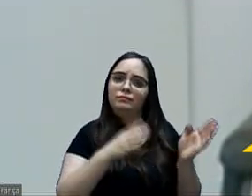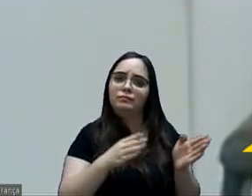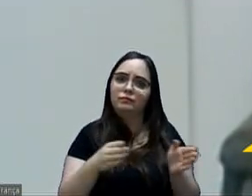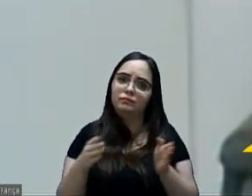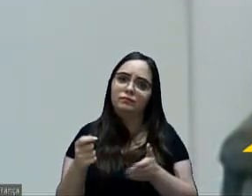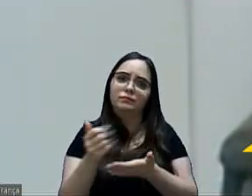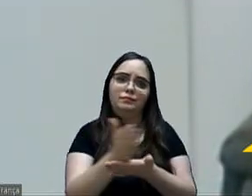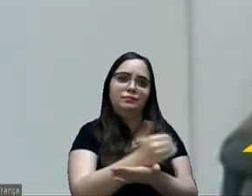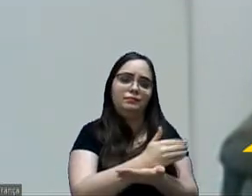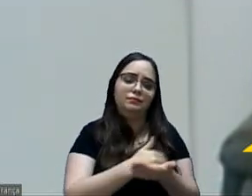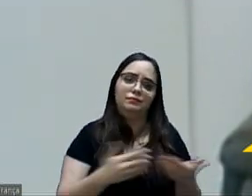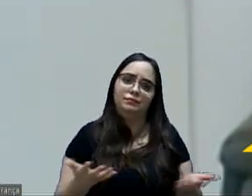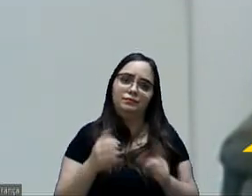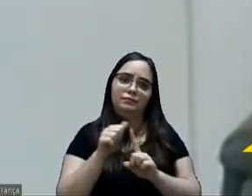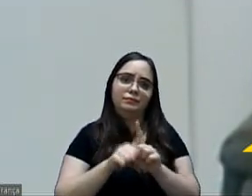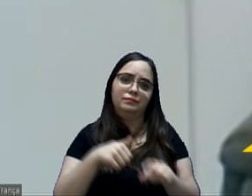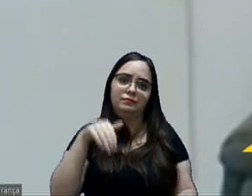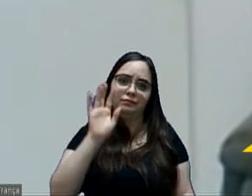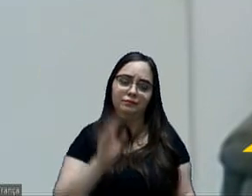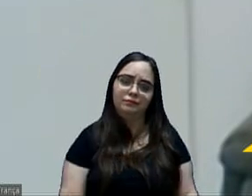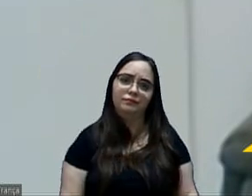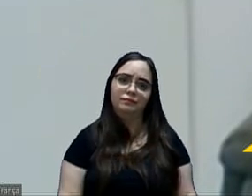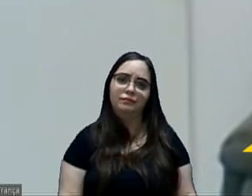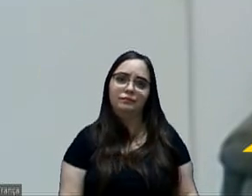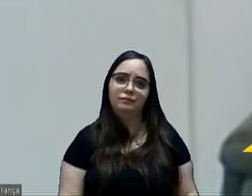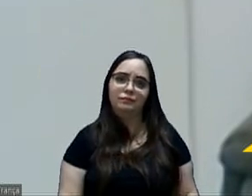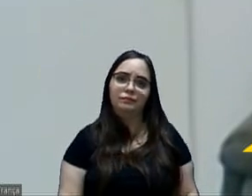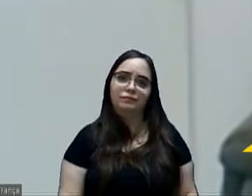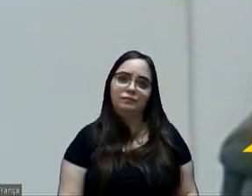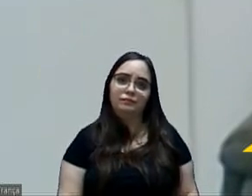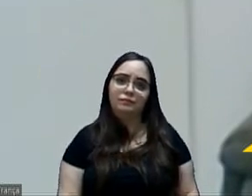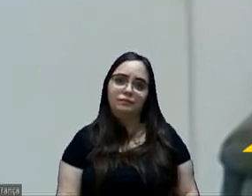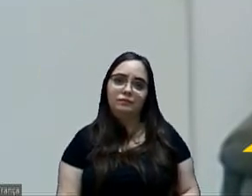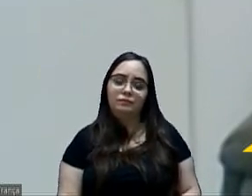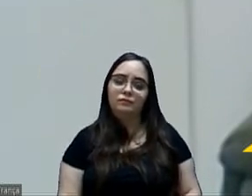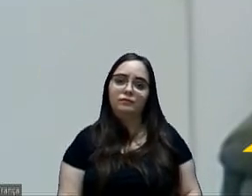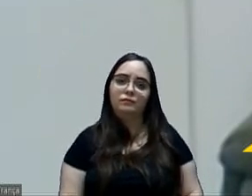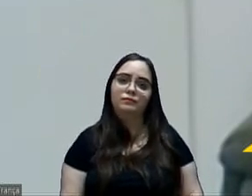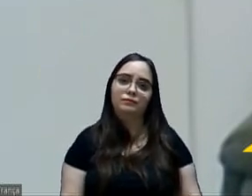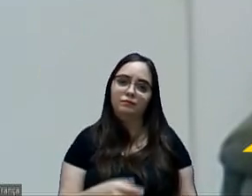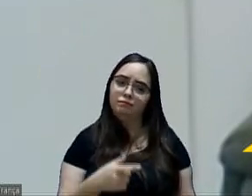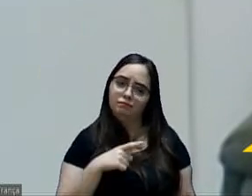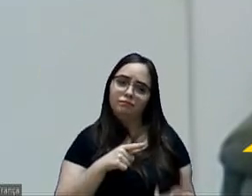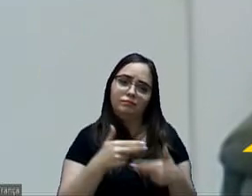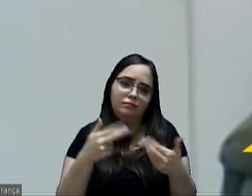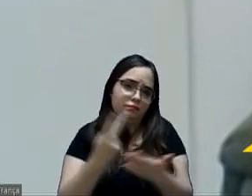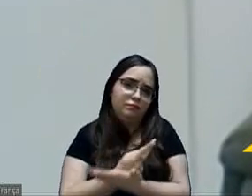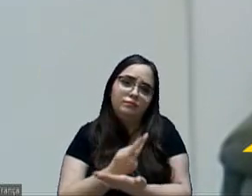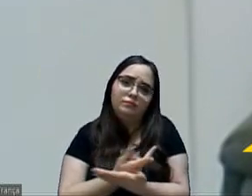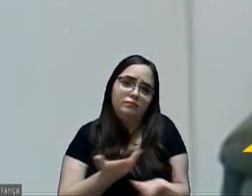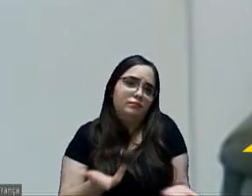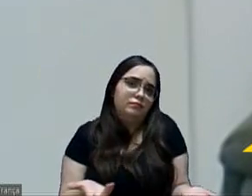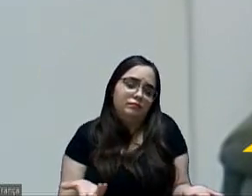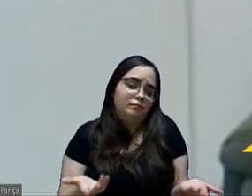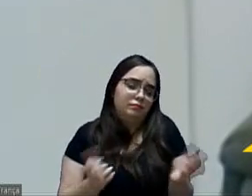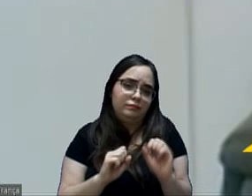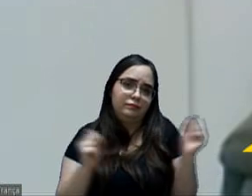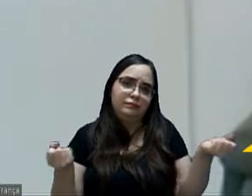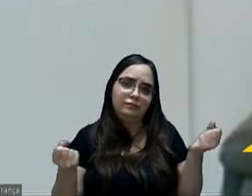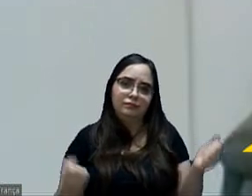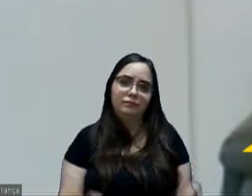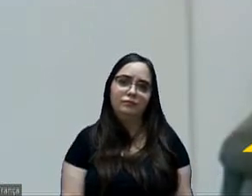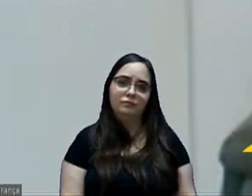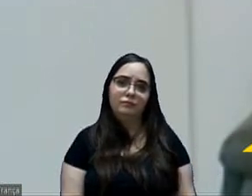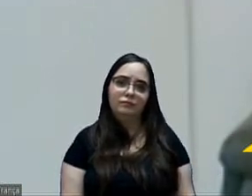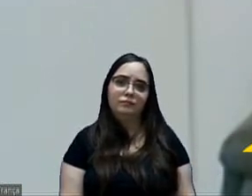maior arrecadação. Tem alguma coisa errada. Tem alguma coisa errada. Falei isso para o